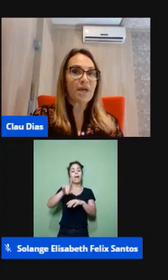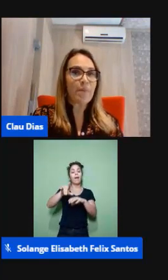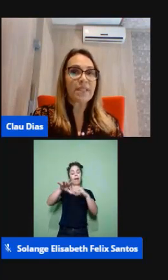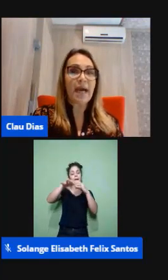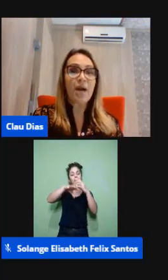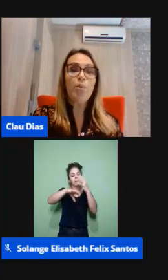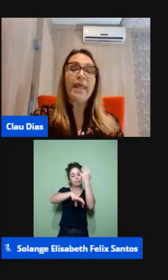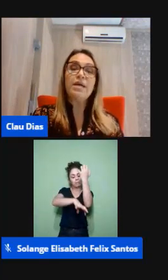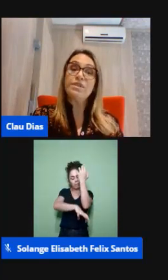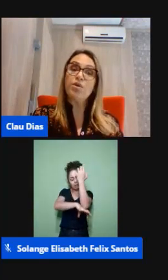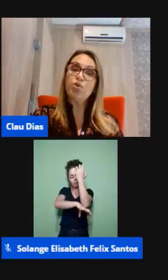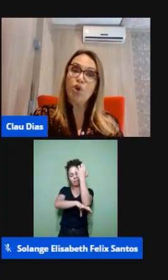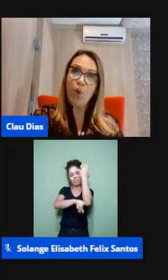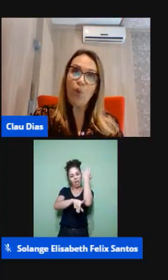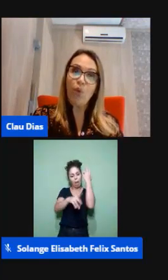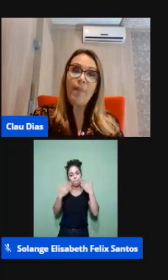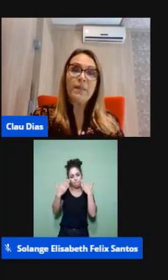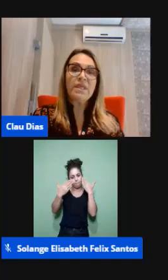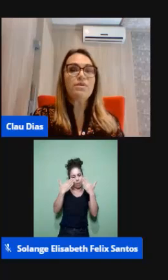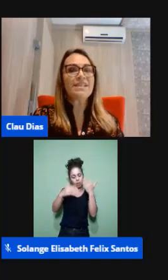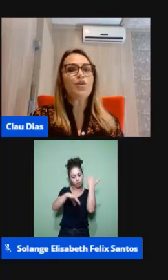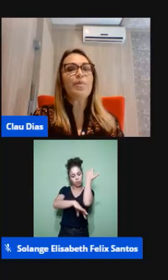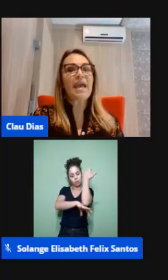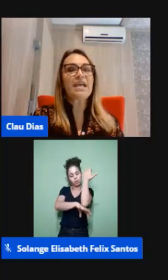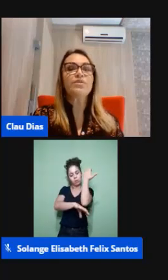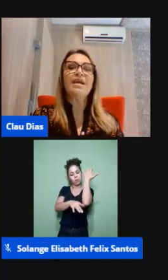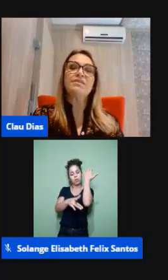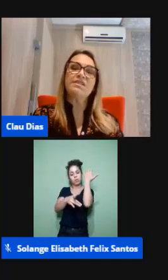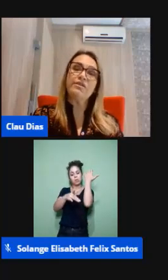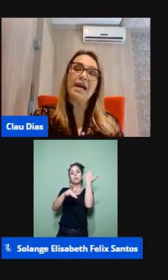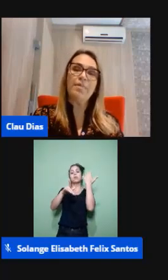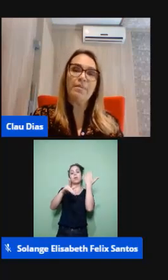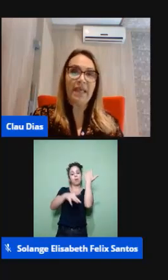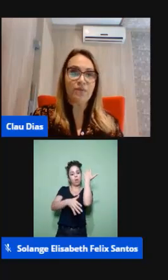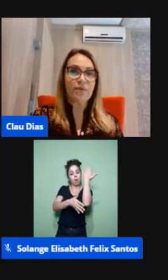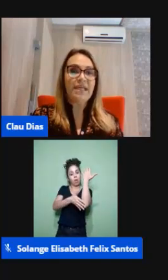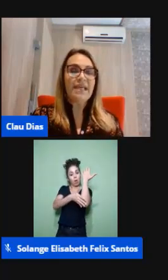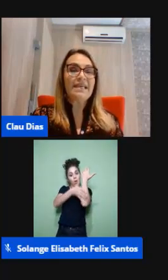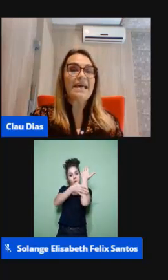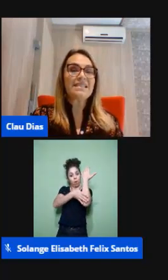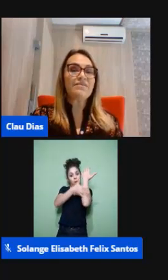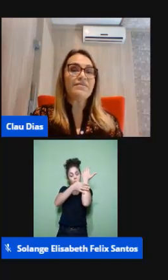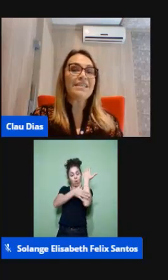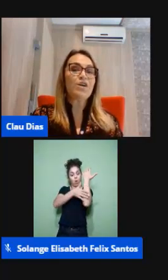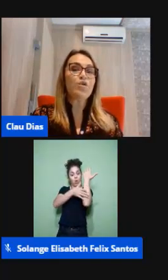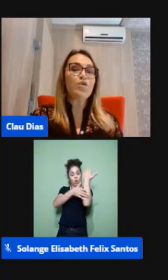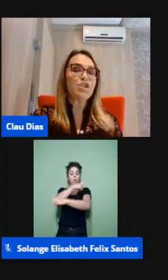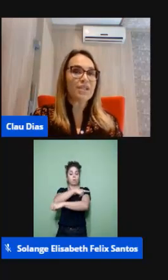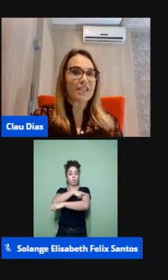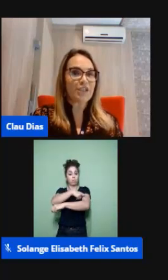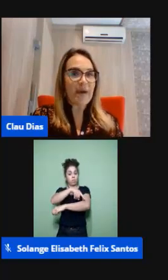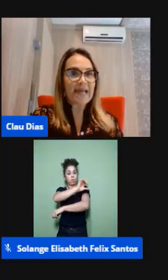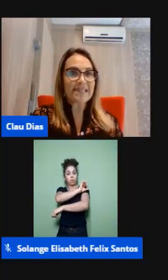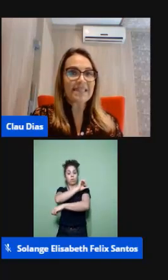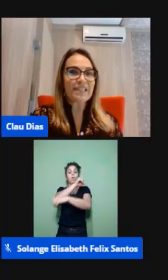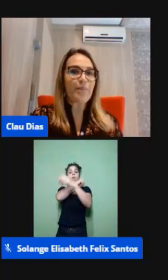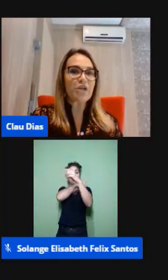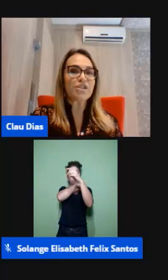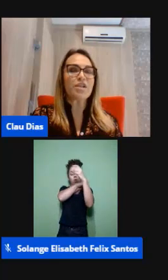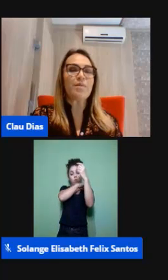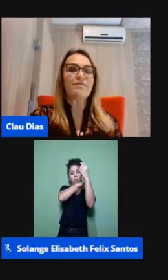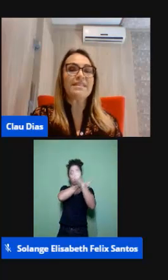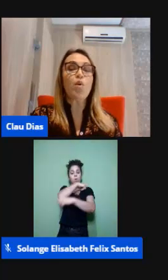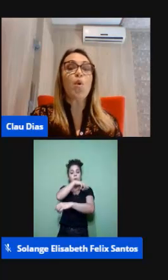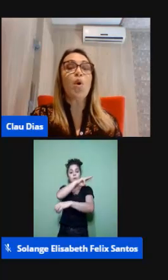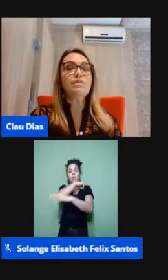ensino fundamental é o seu tronco e o ensino médio é o seu acabamento. E dessa visão holística de base que